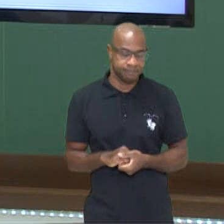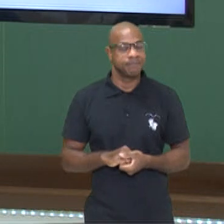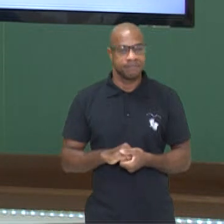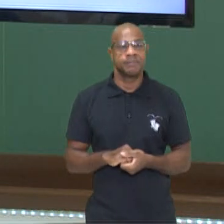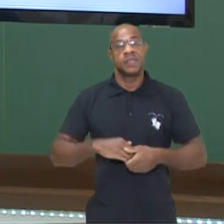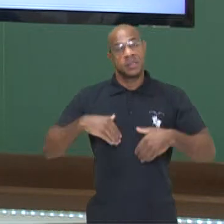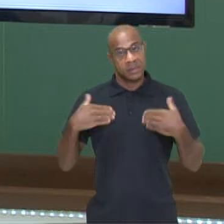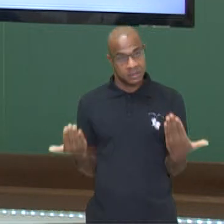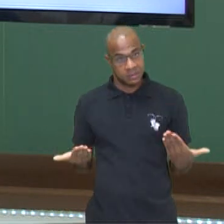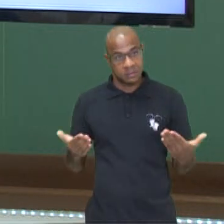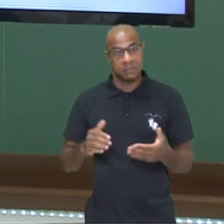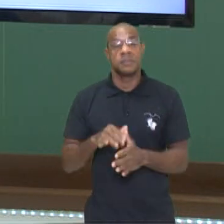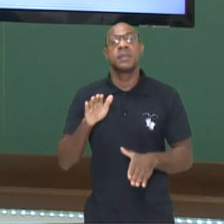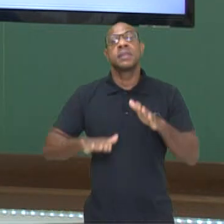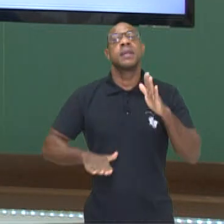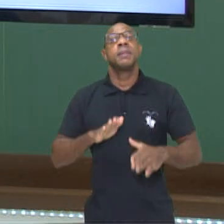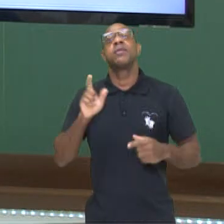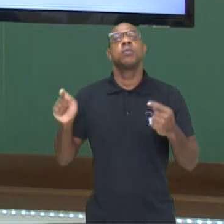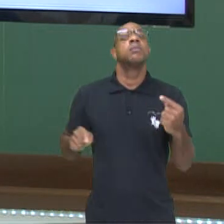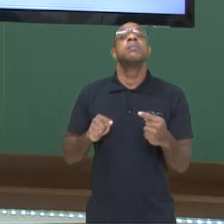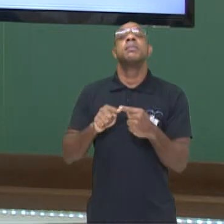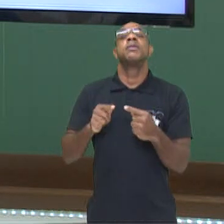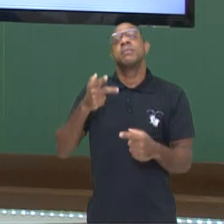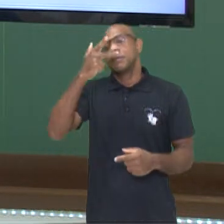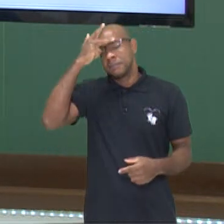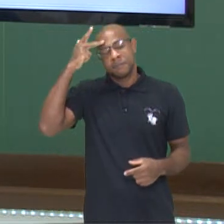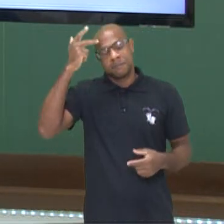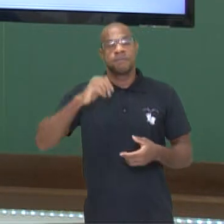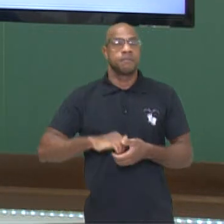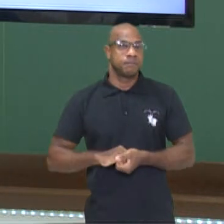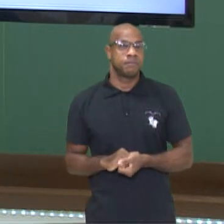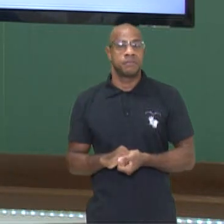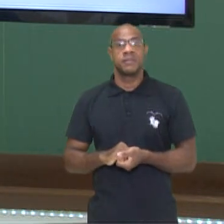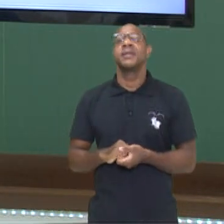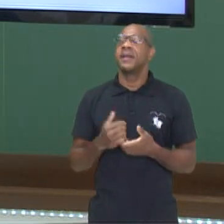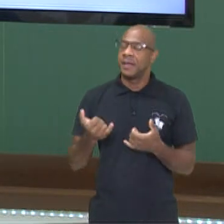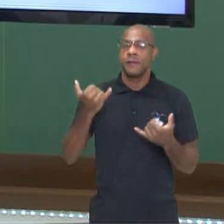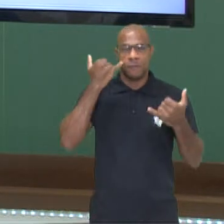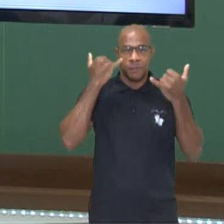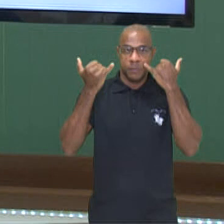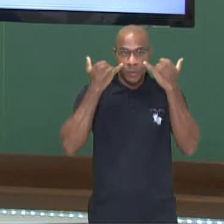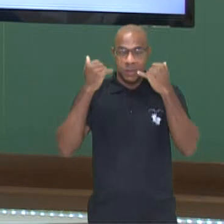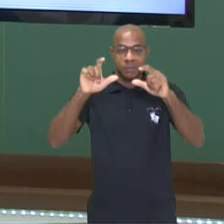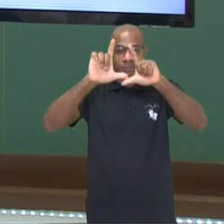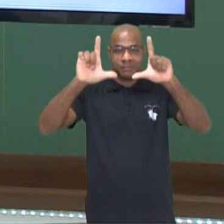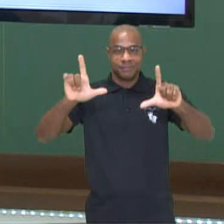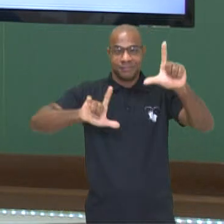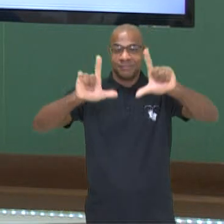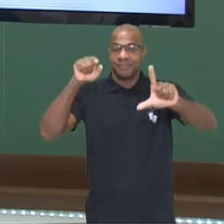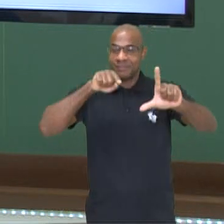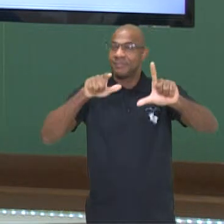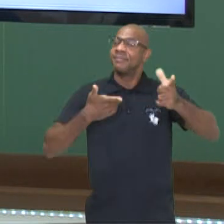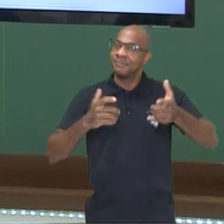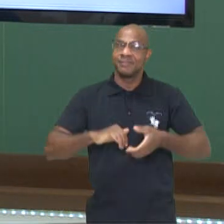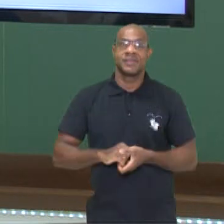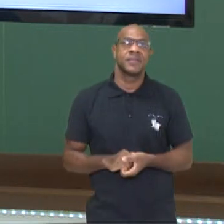preferir, depende dos objetivos da pessoa. Então, muita informação em uma chamada de programa de TV,